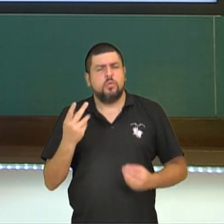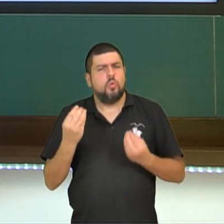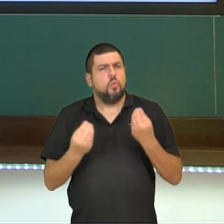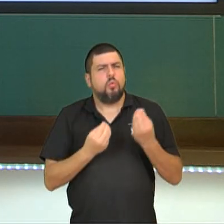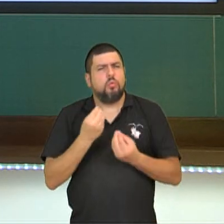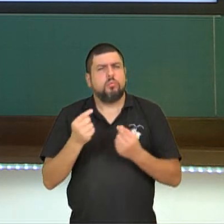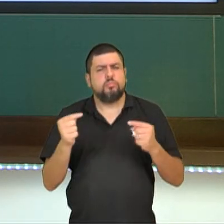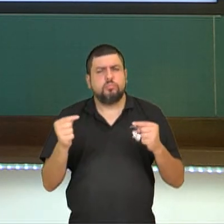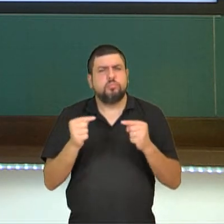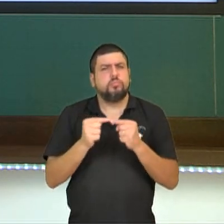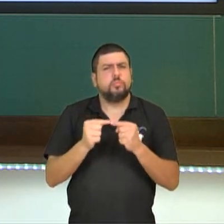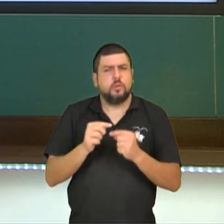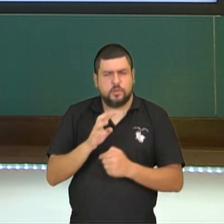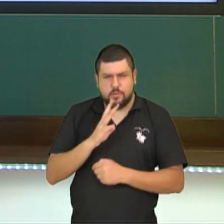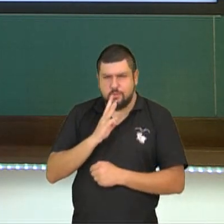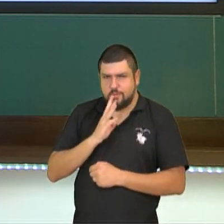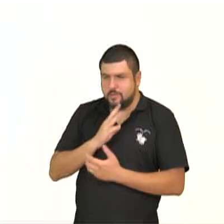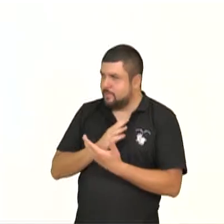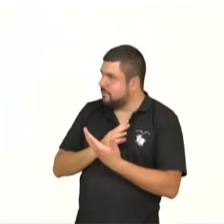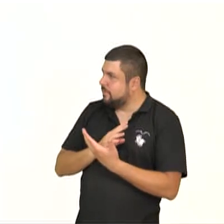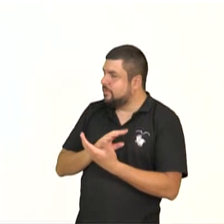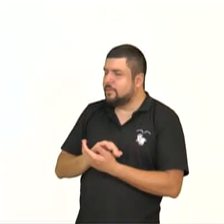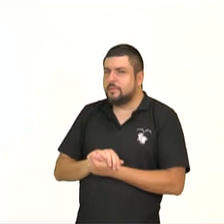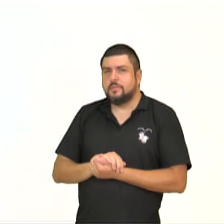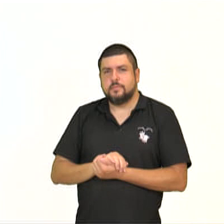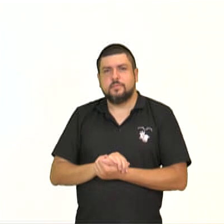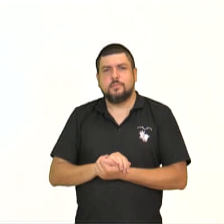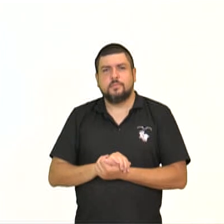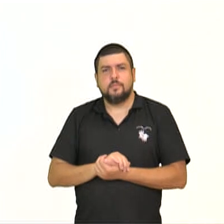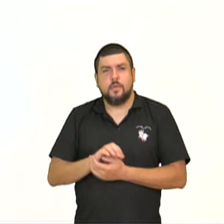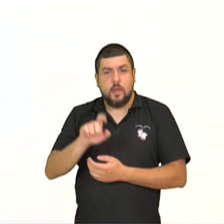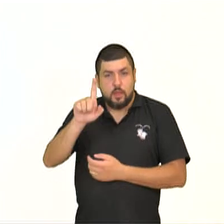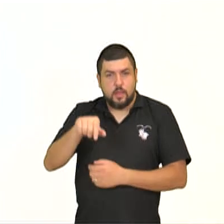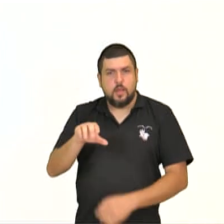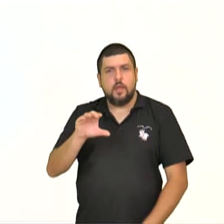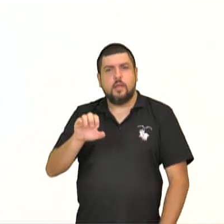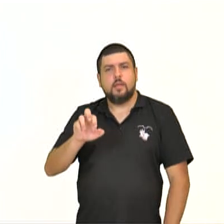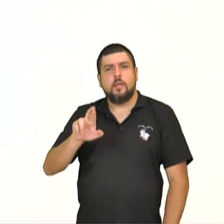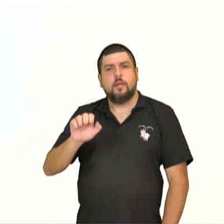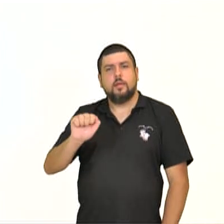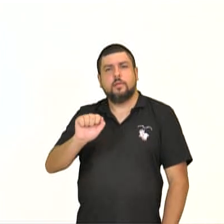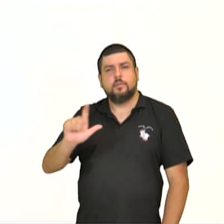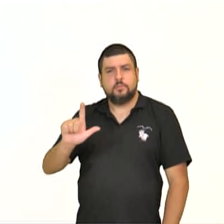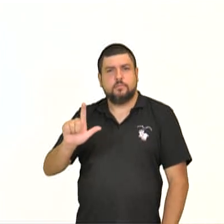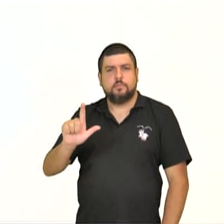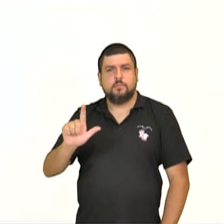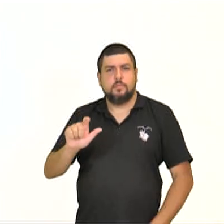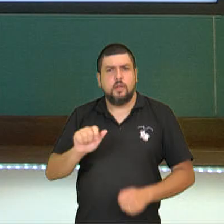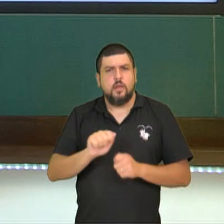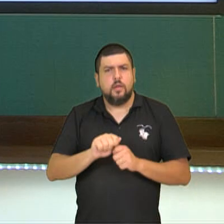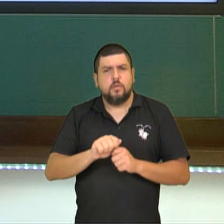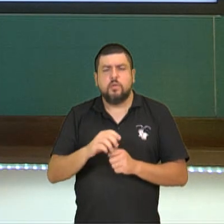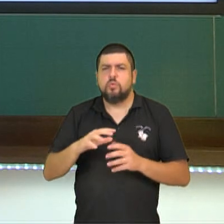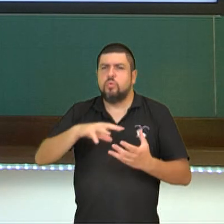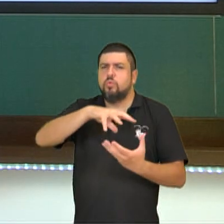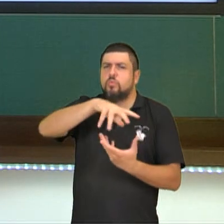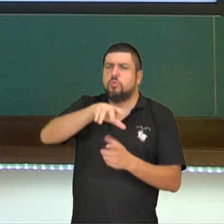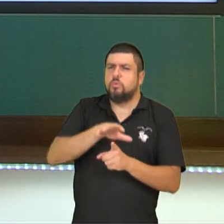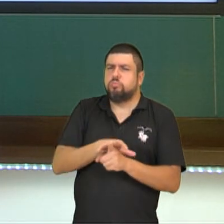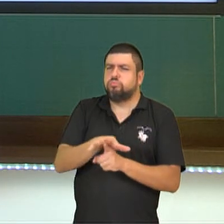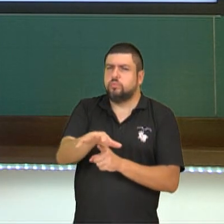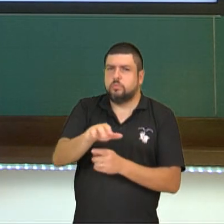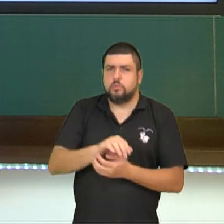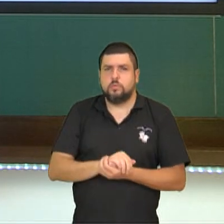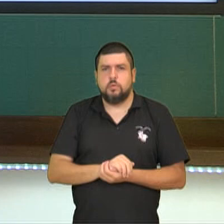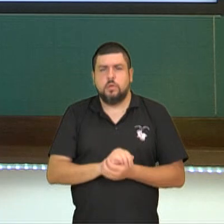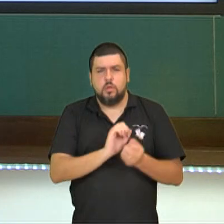essa planta? Olha lá. O sorgo é um dos 5 cereais mais consumidos no mundo. Ô louco, professor, como assim? Tem o trigo,